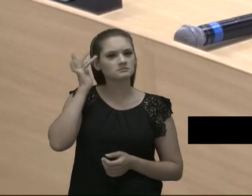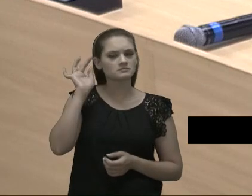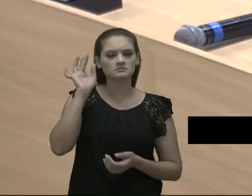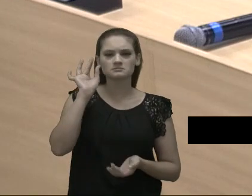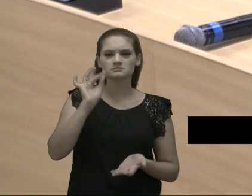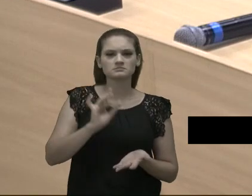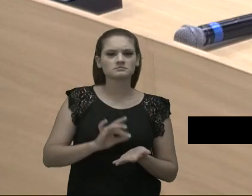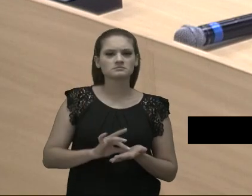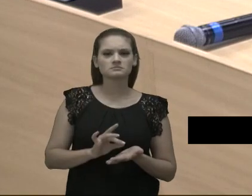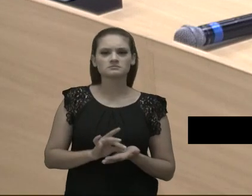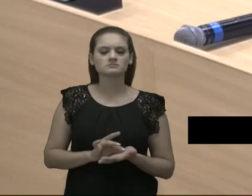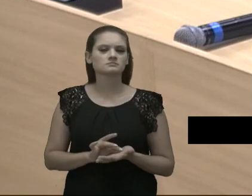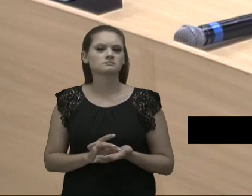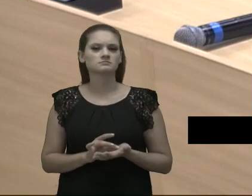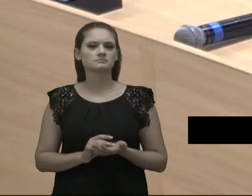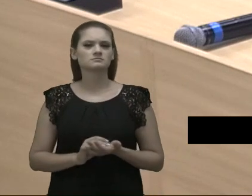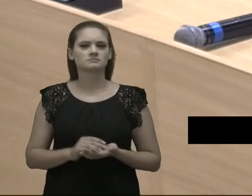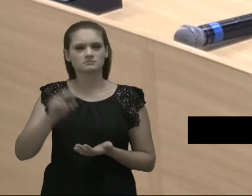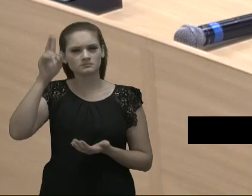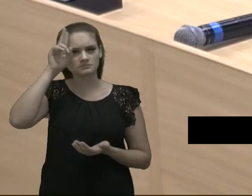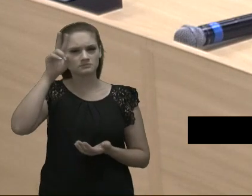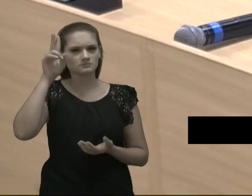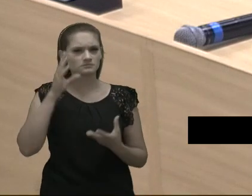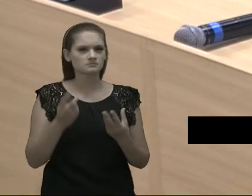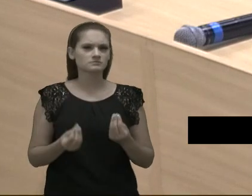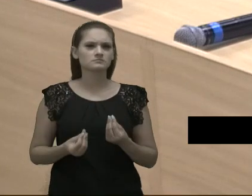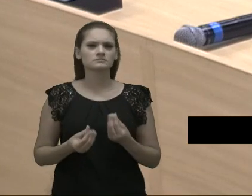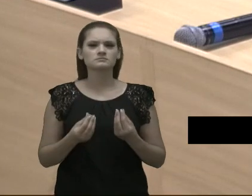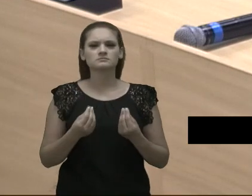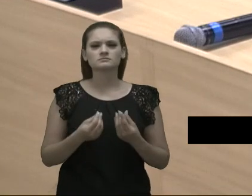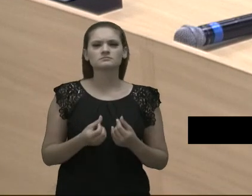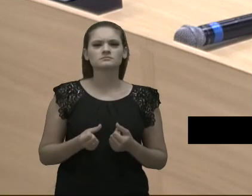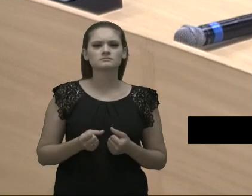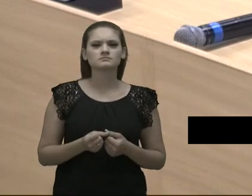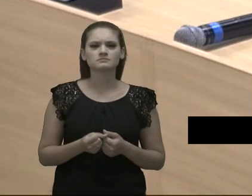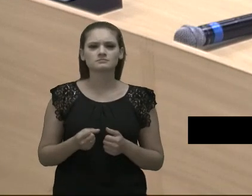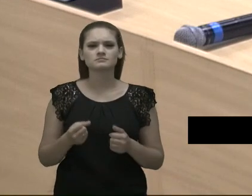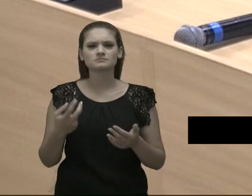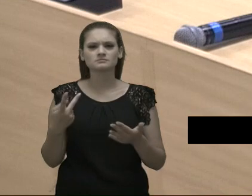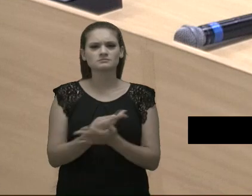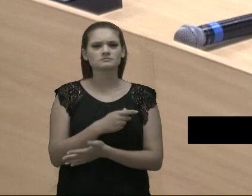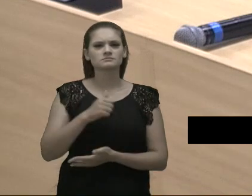Foi bastante inscritos? Bastante pessoas? Ai, se eu não me engano, foi